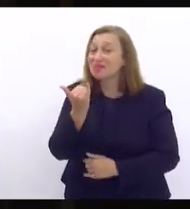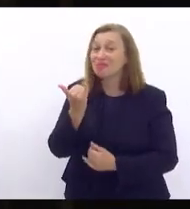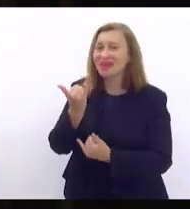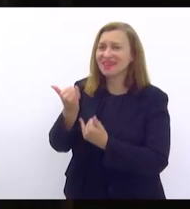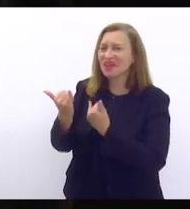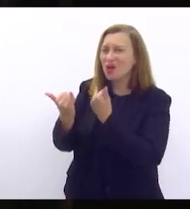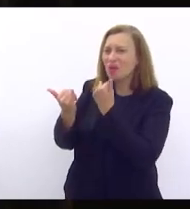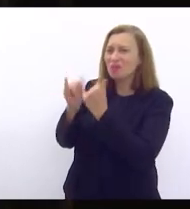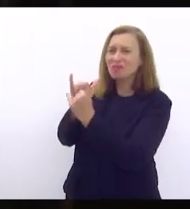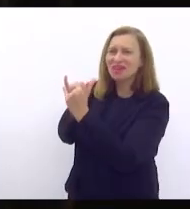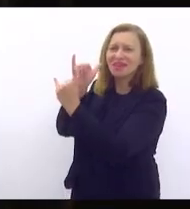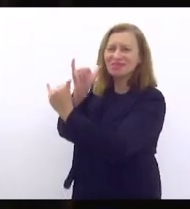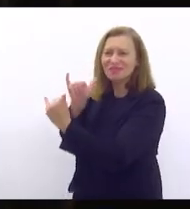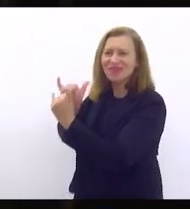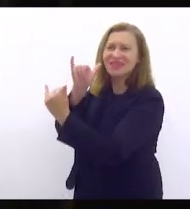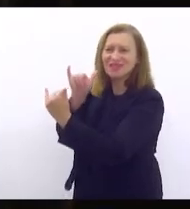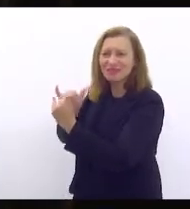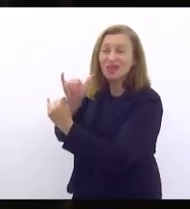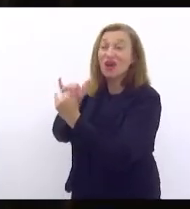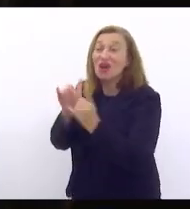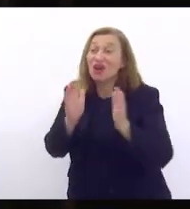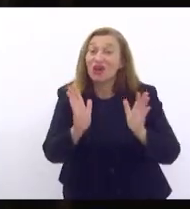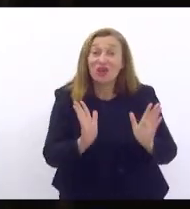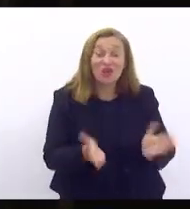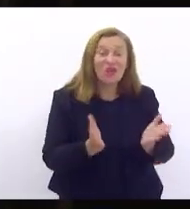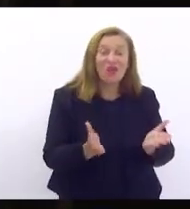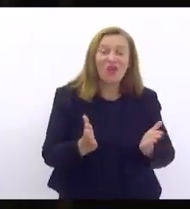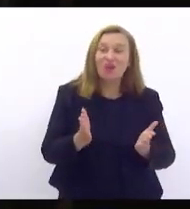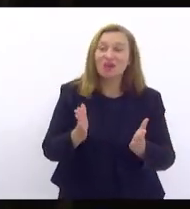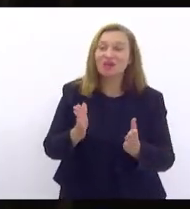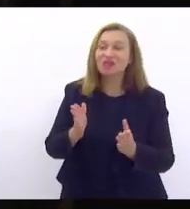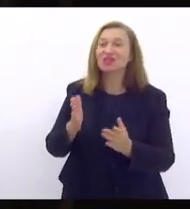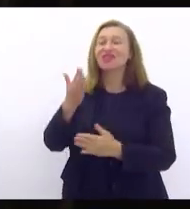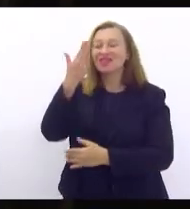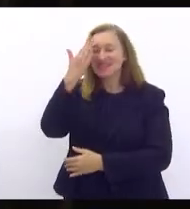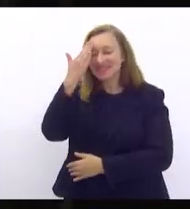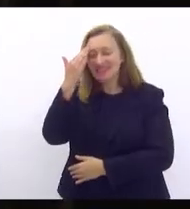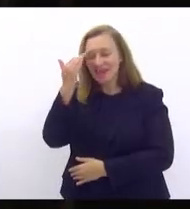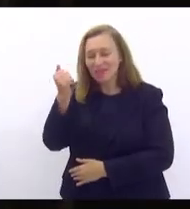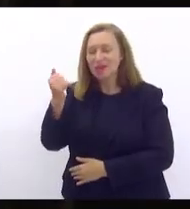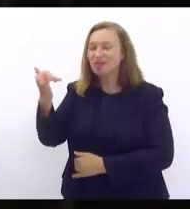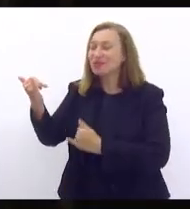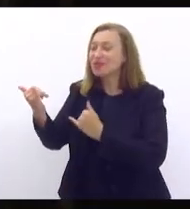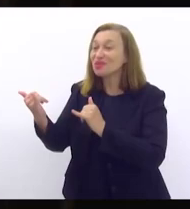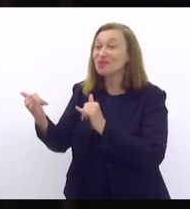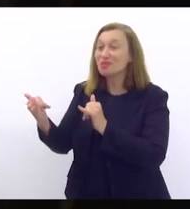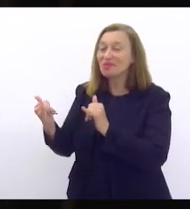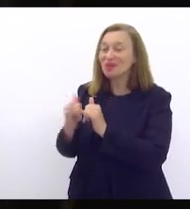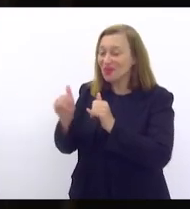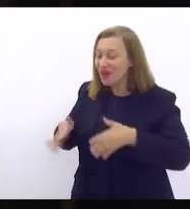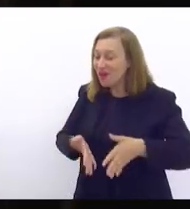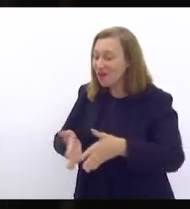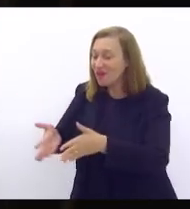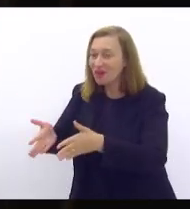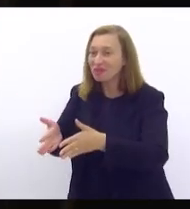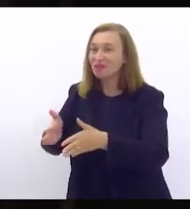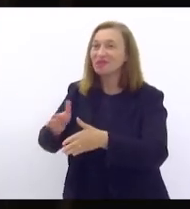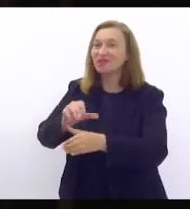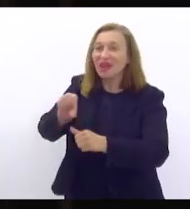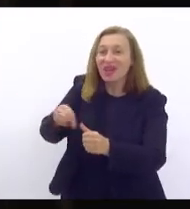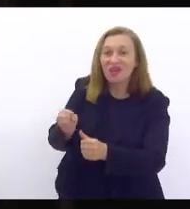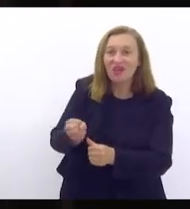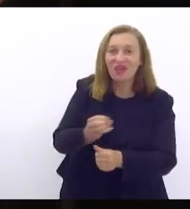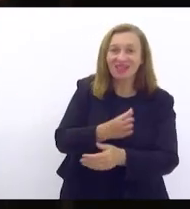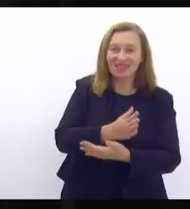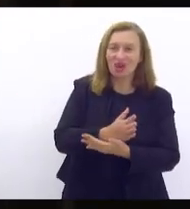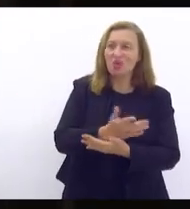eu pedindo perdão a ela, e hoje nós descobrimos e sabemos que o perdão é o caminho da reconciliação.